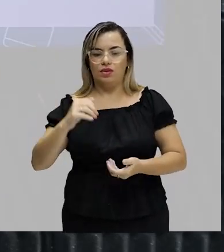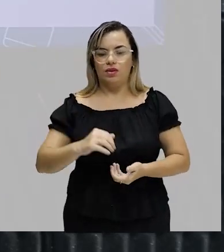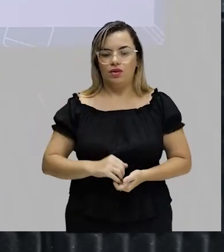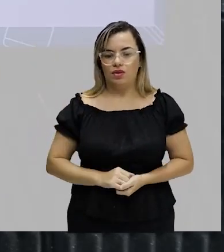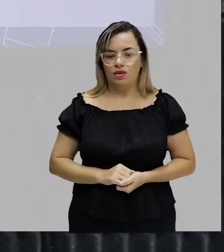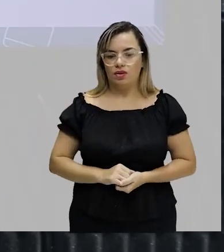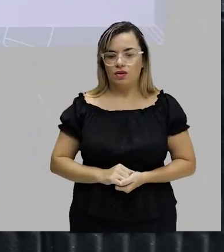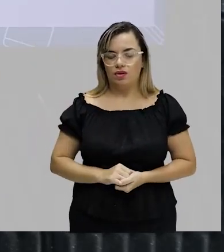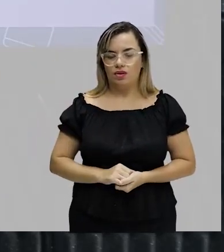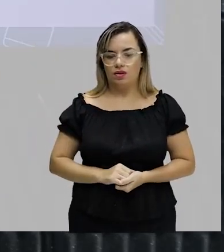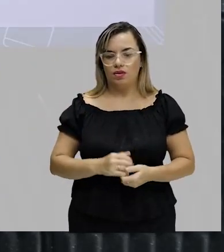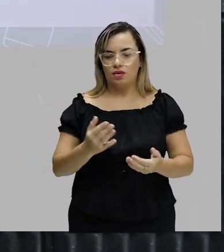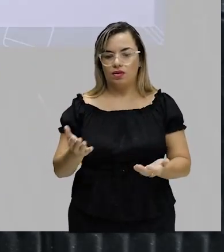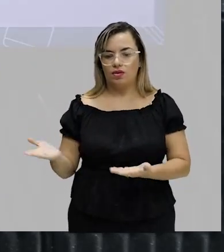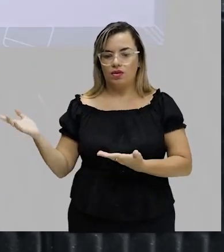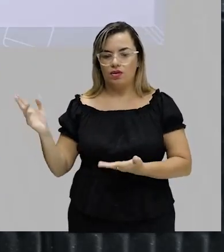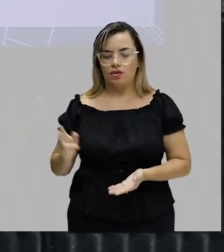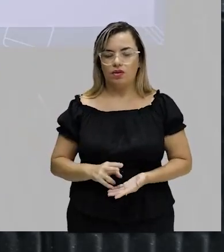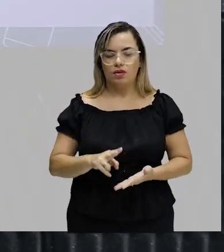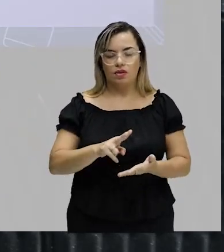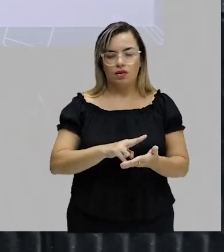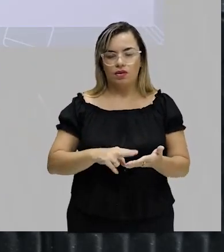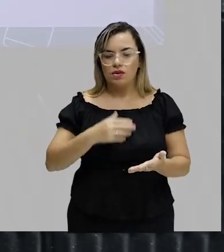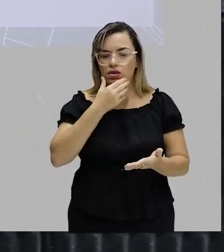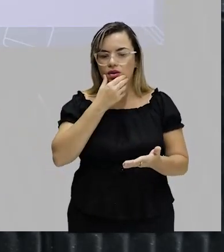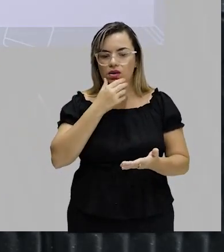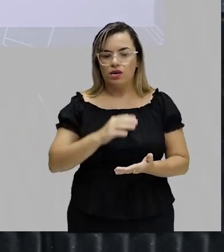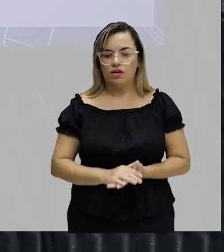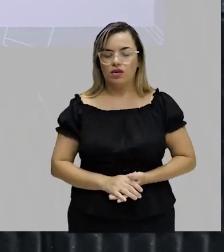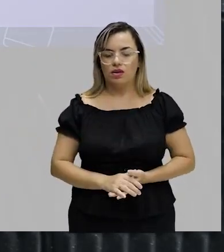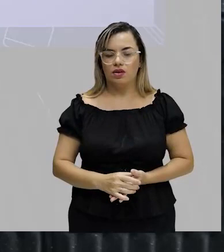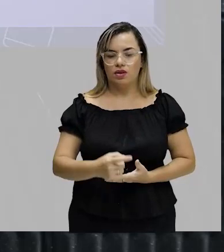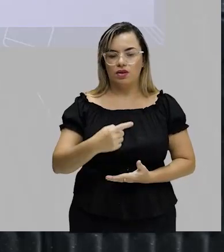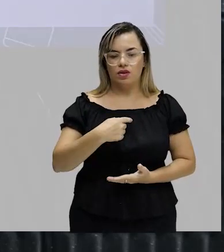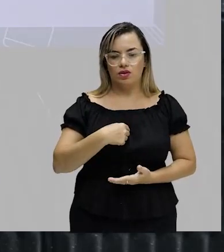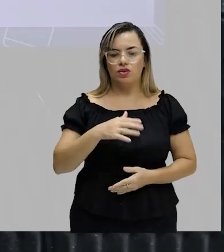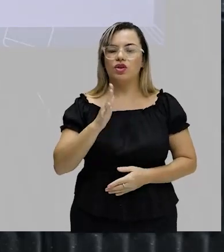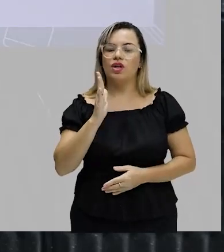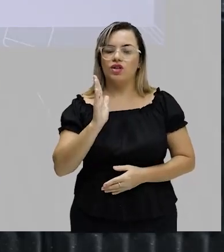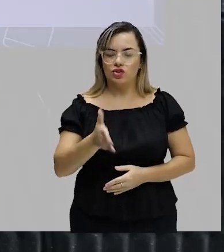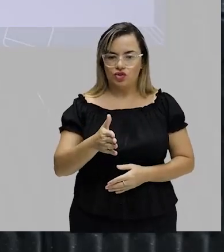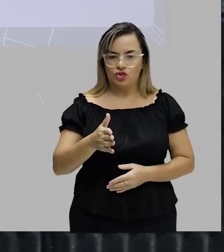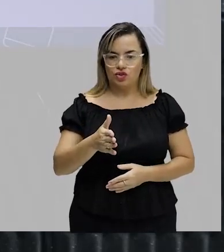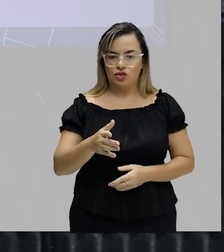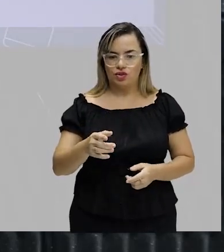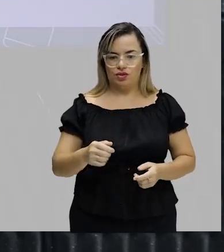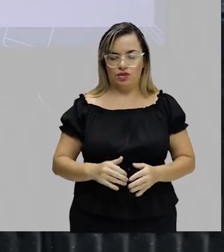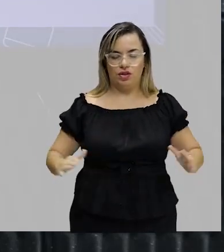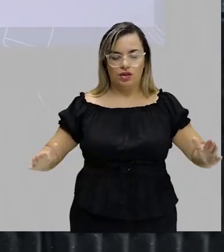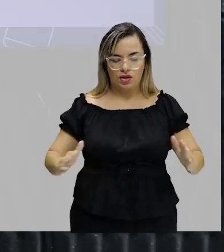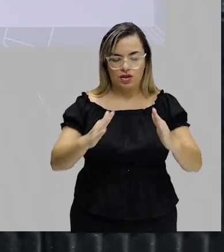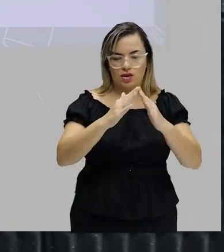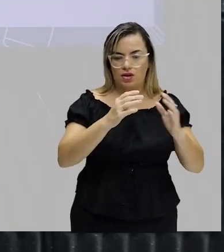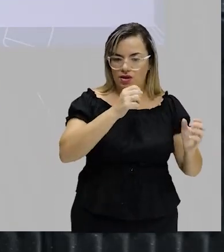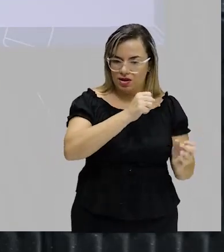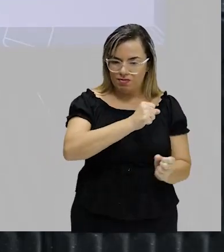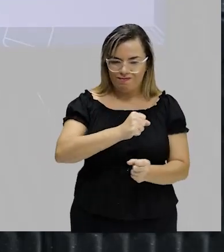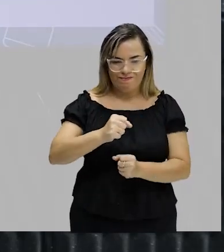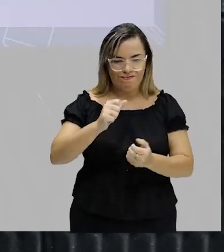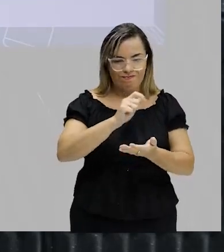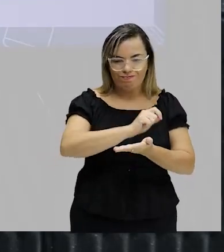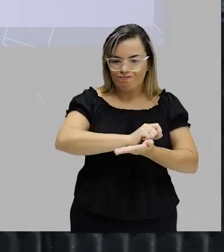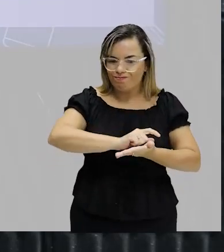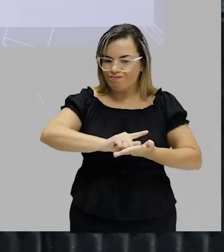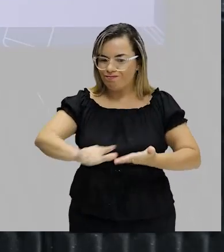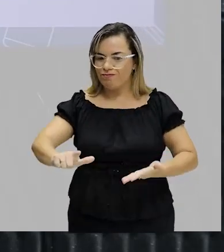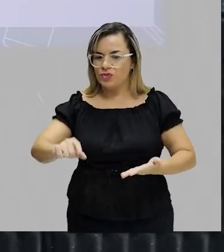already cleaned the house when my mother arrived. Eu já tinha limpado a casa quando a minha mãe chegou. O que